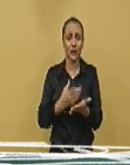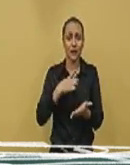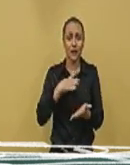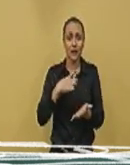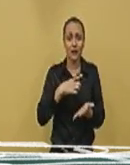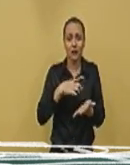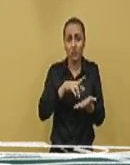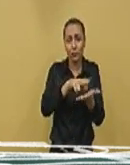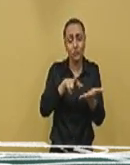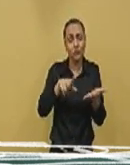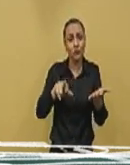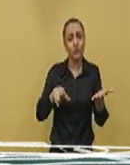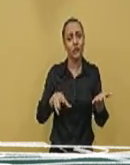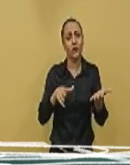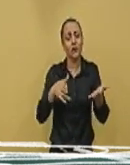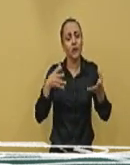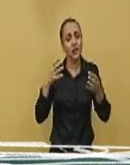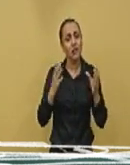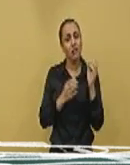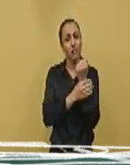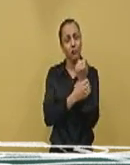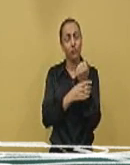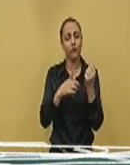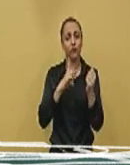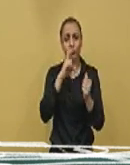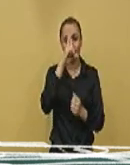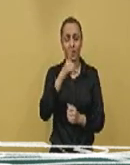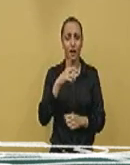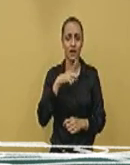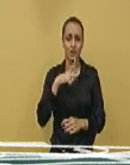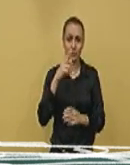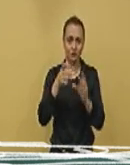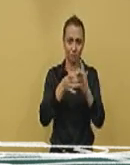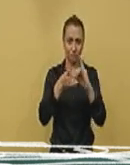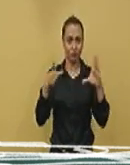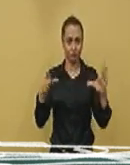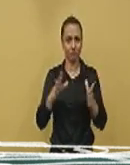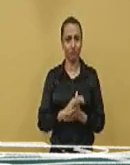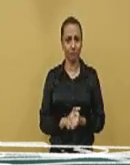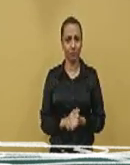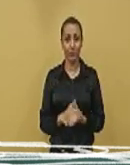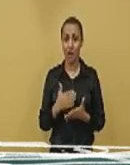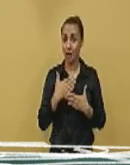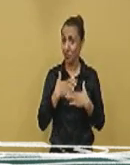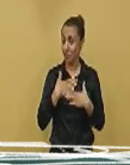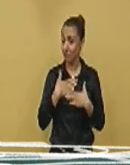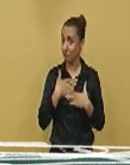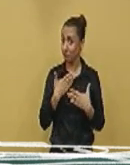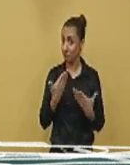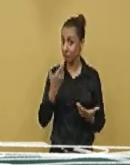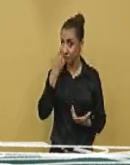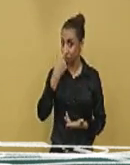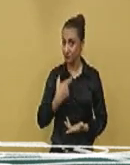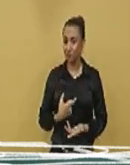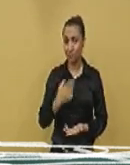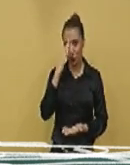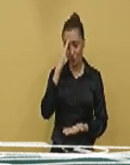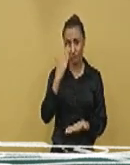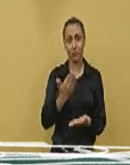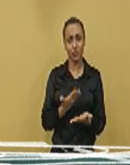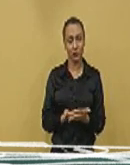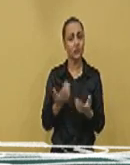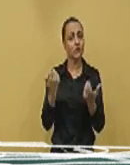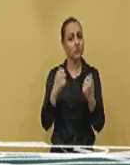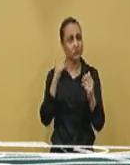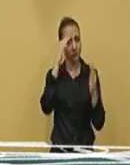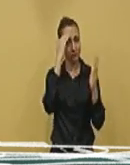instrumentos que fortalecem a democracia. Né. Da minha parte, eu acredito que nós precisamos